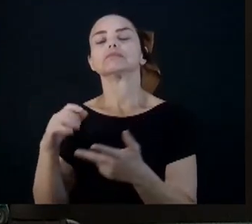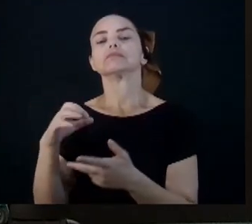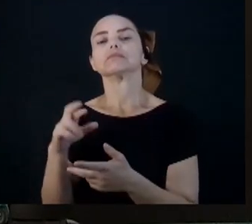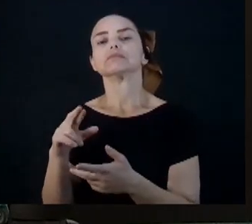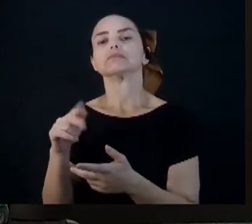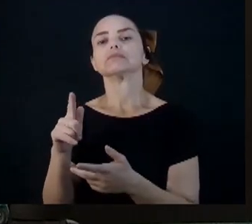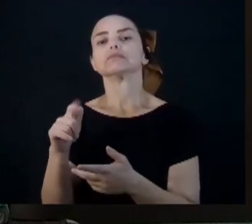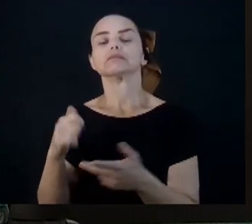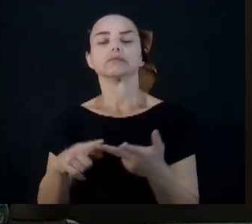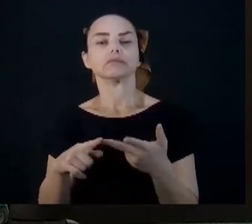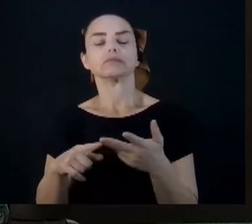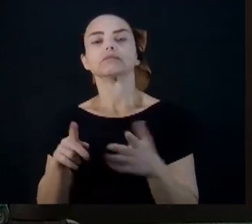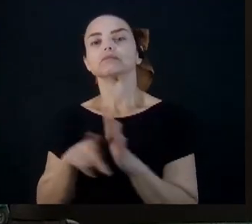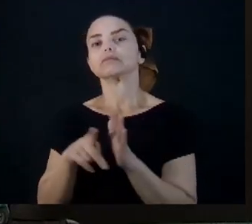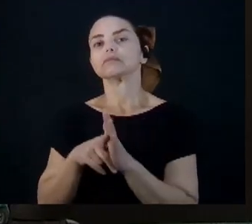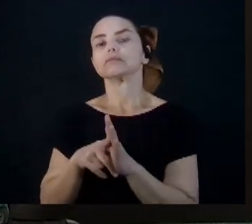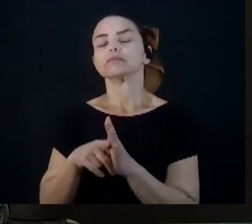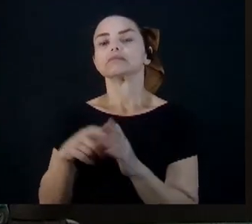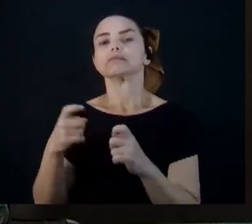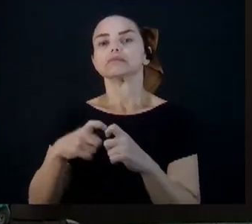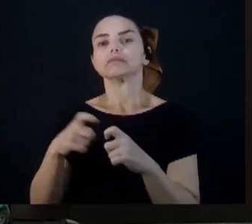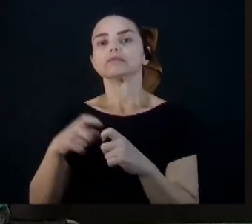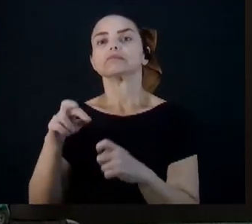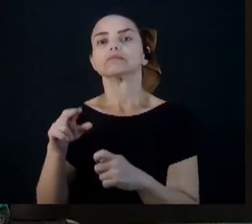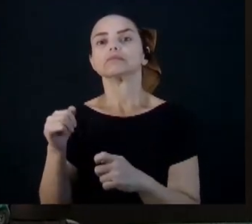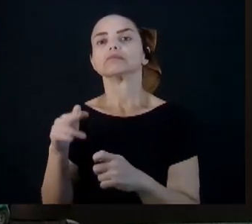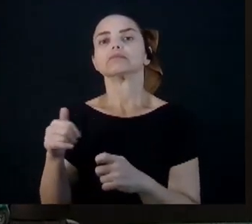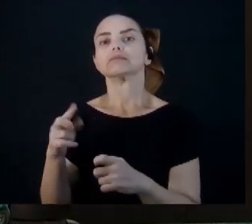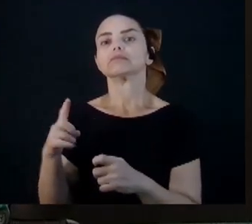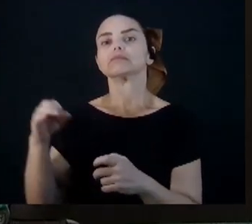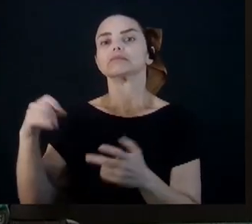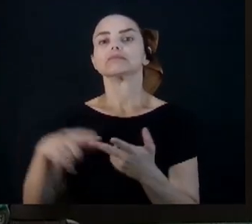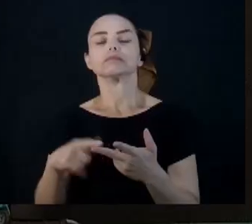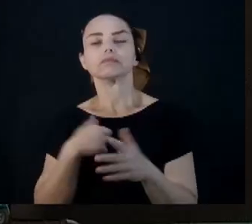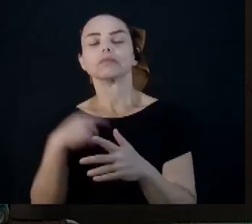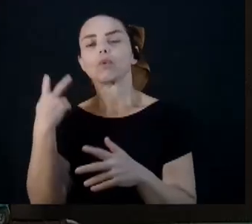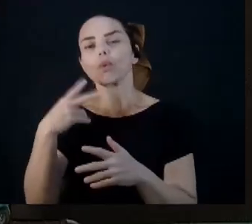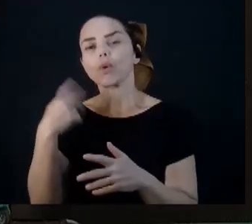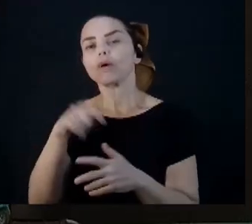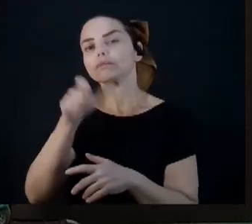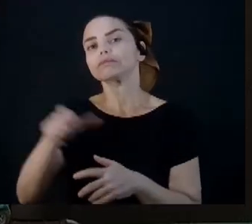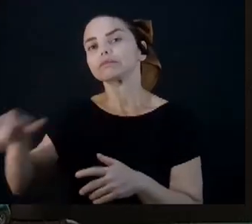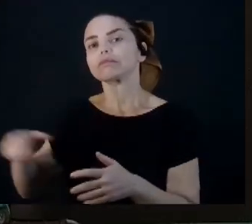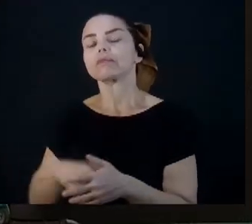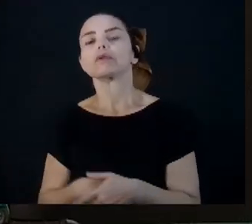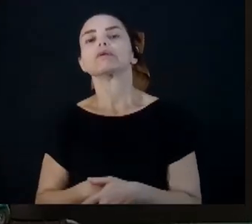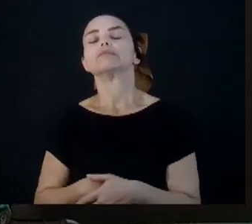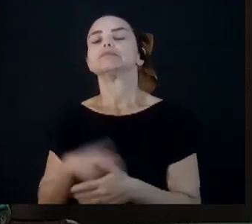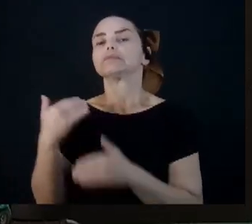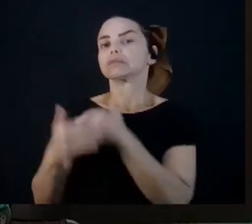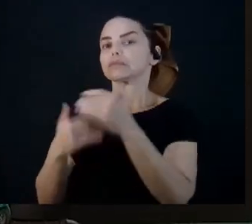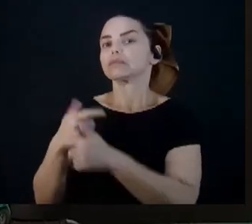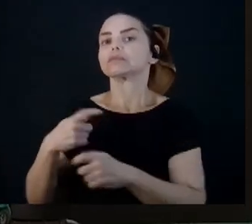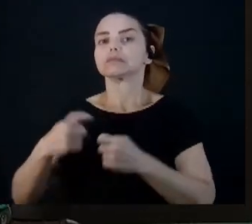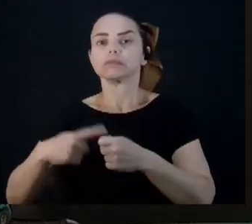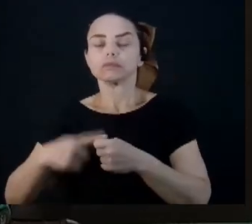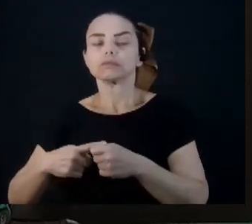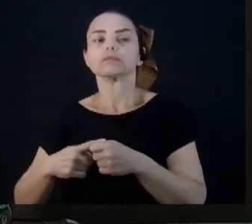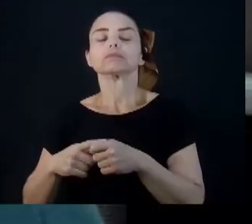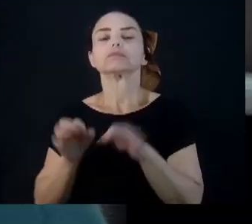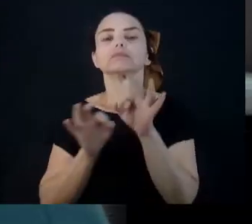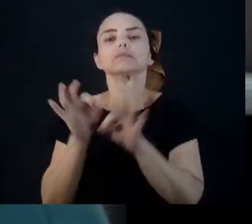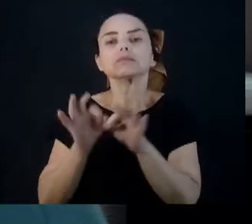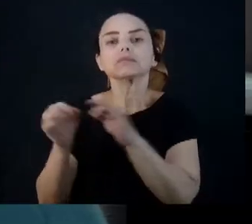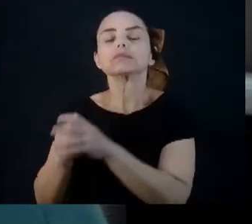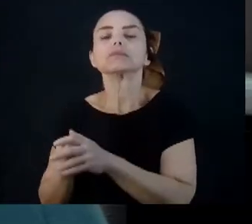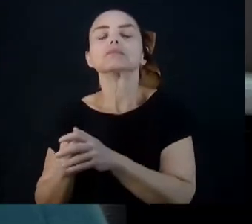do próprio Dr. Ricardo, que também foi vereador. São pessoas que elas foram ficando na cidade, foram se estabelecendo, criando suas